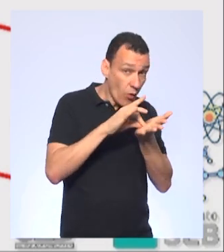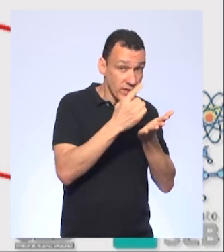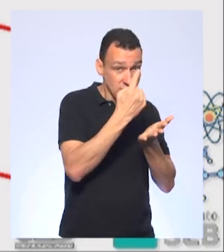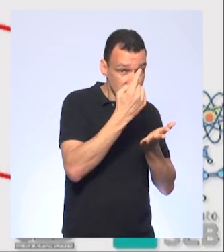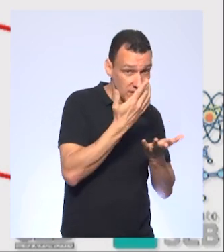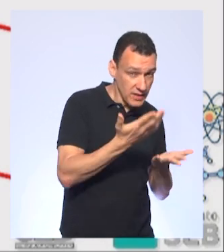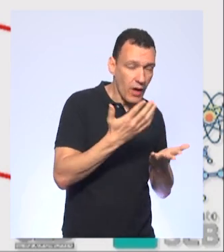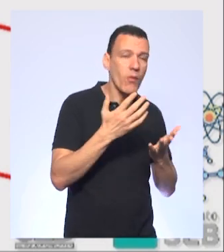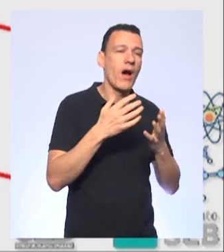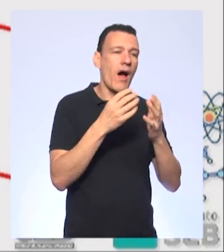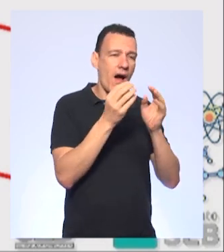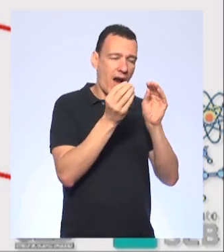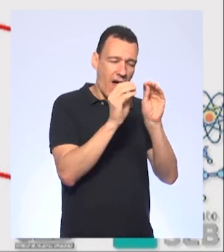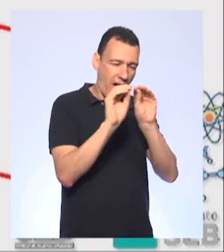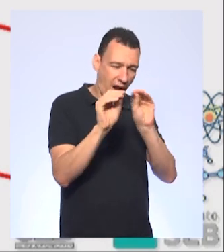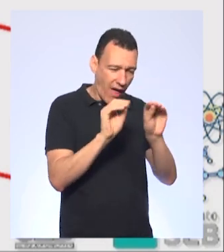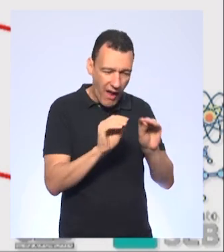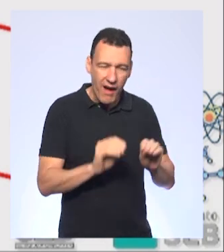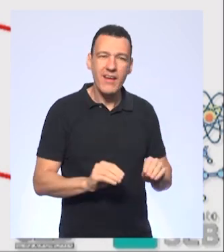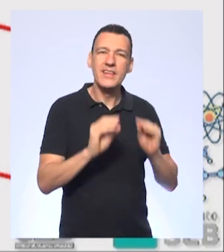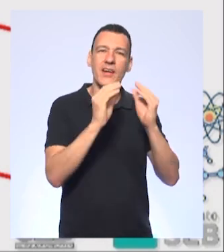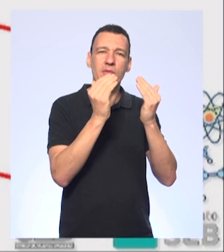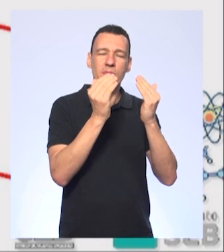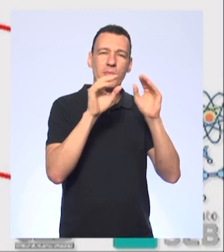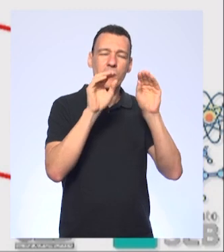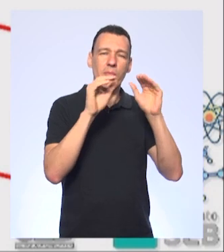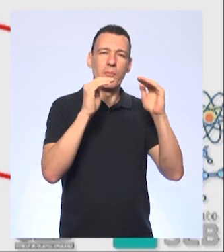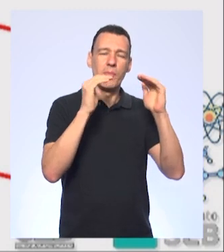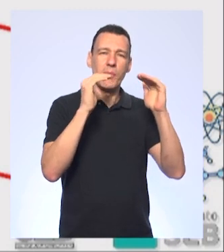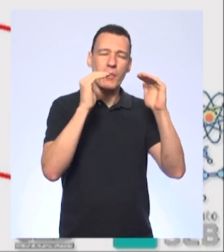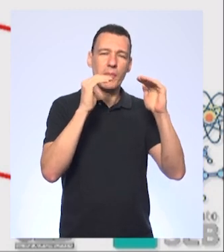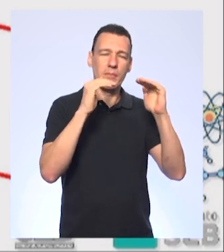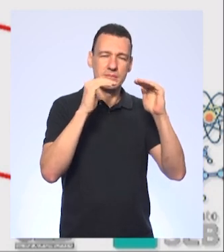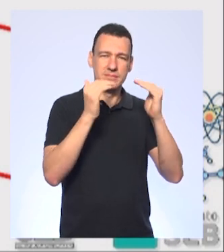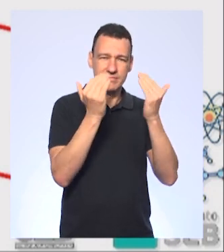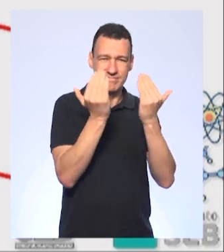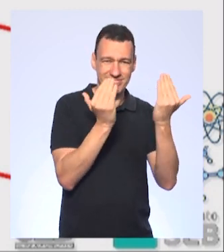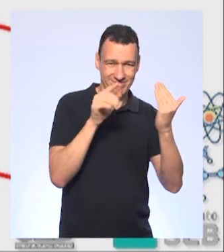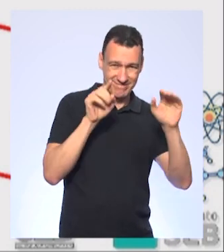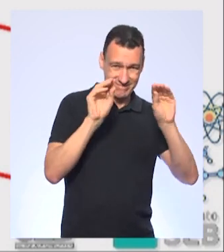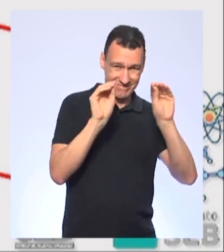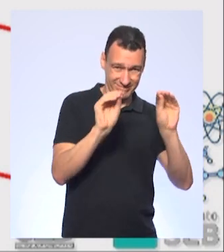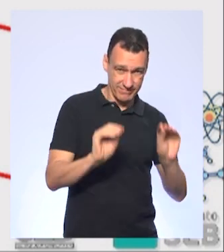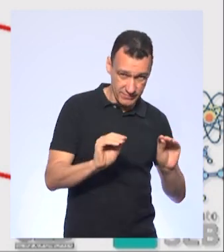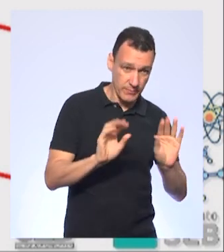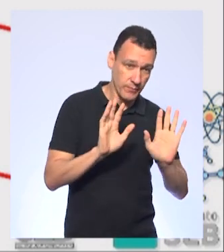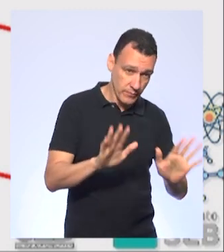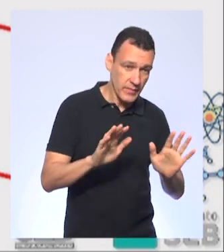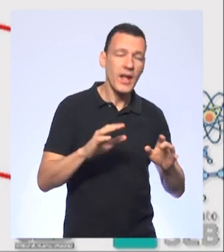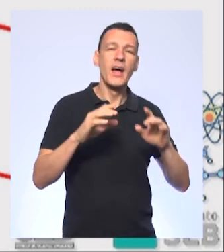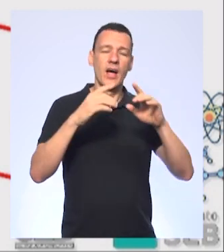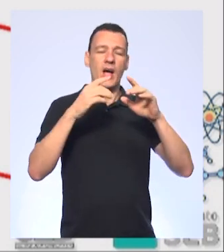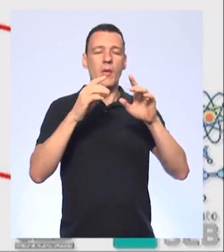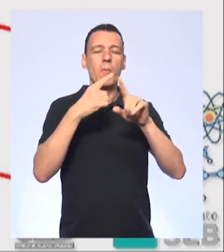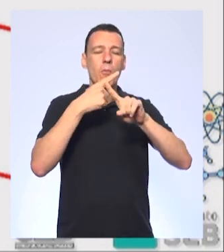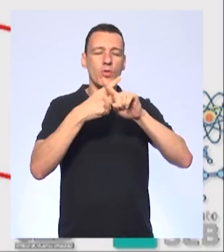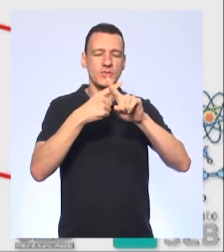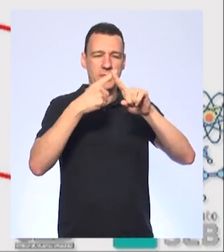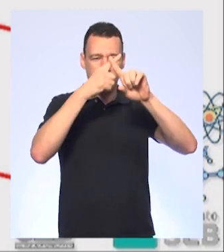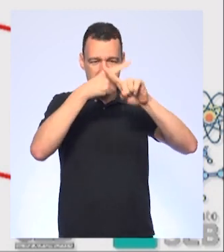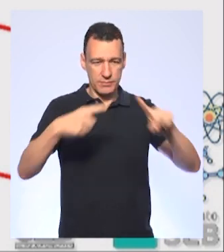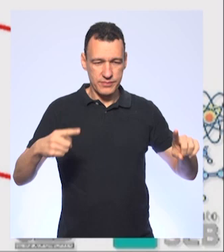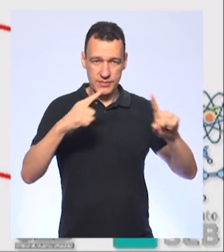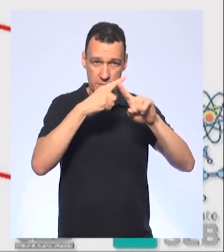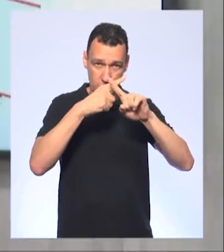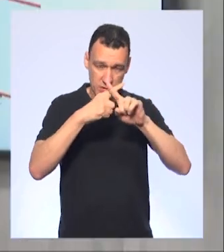essa proporção. Olha lá, multipliquei em cruz e isolei o x, que é 26 sobre